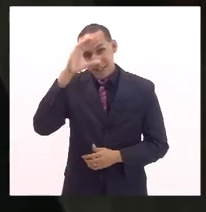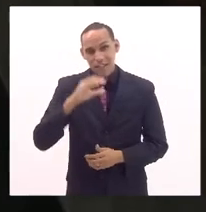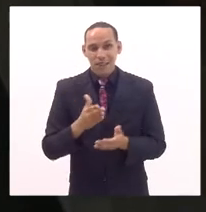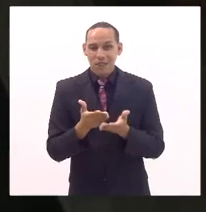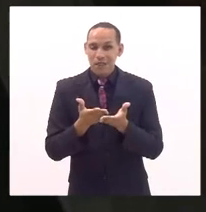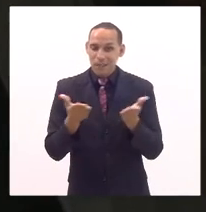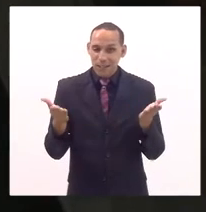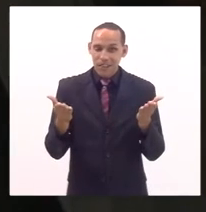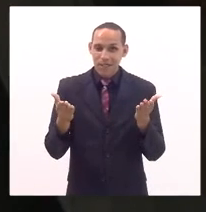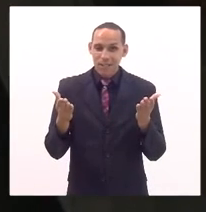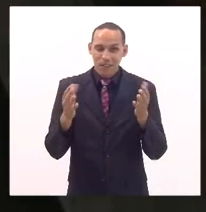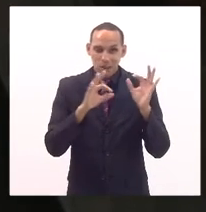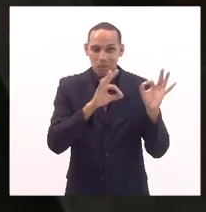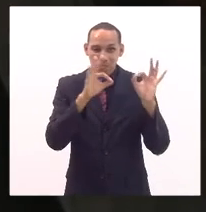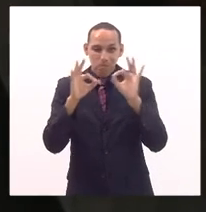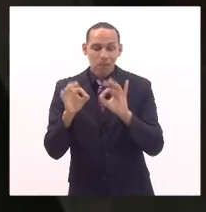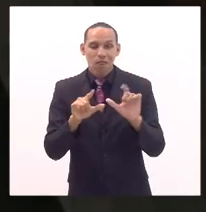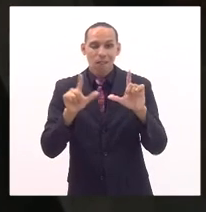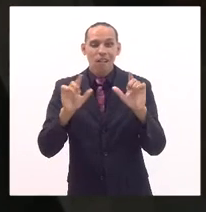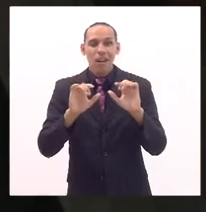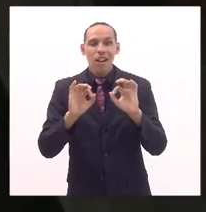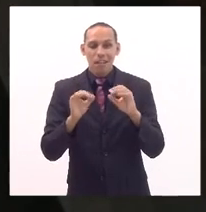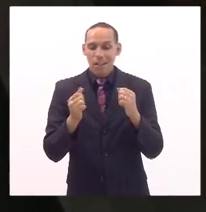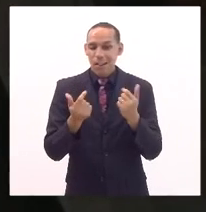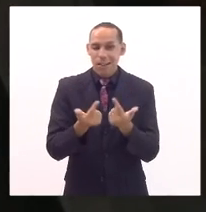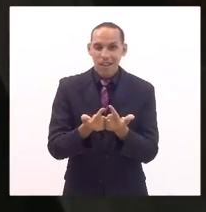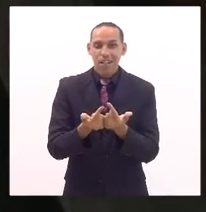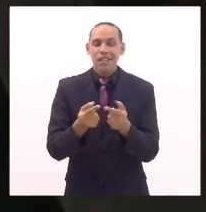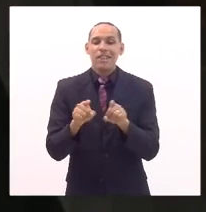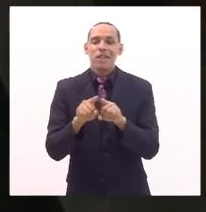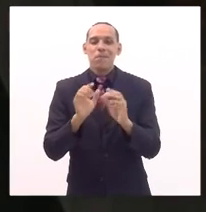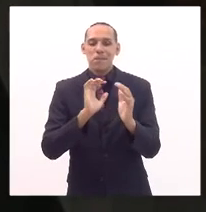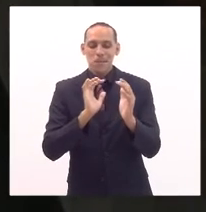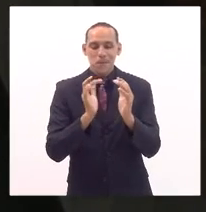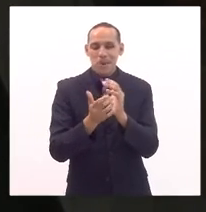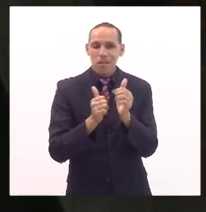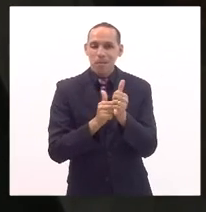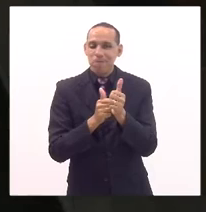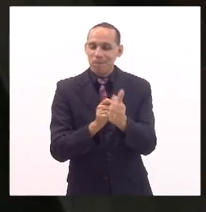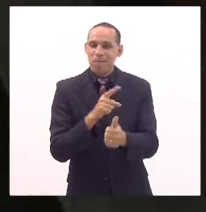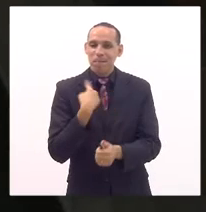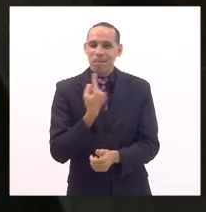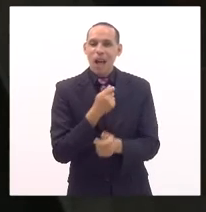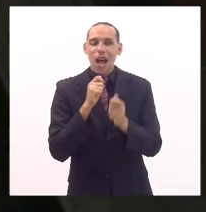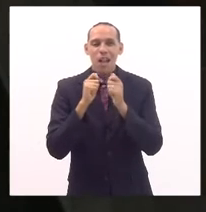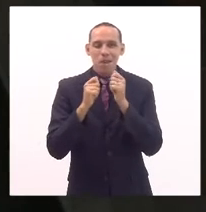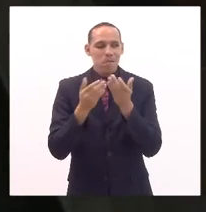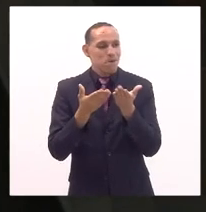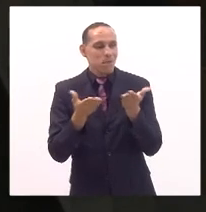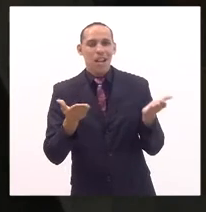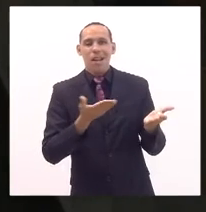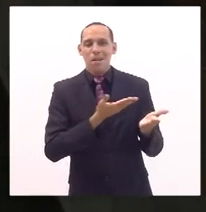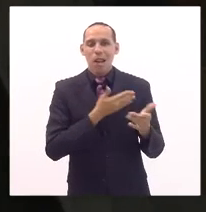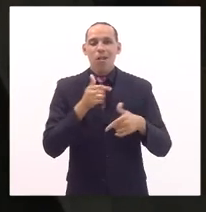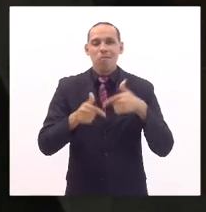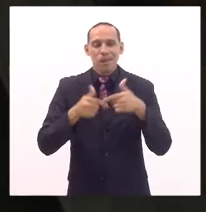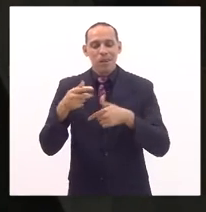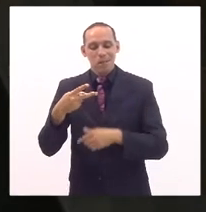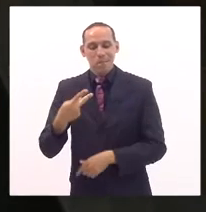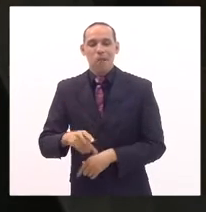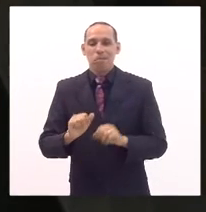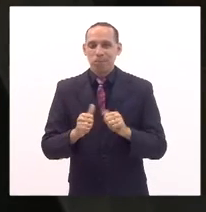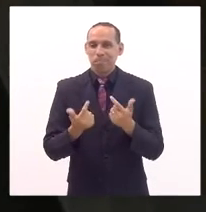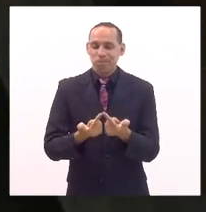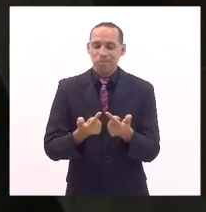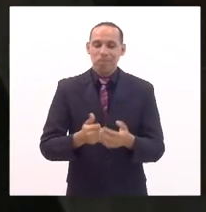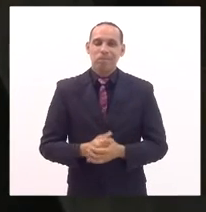cidadãs que nos assistem pela TV alerj nos seguem pelas redes sociais imprensa e colegas de trabalho aqui da